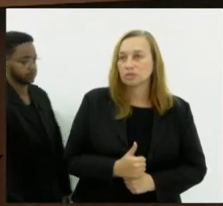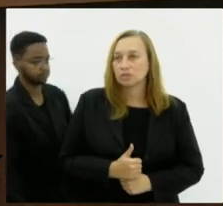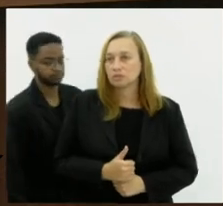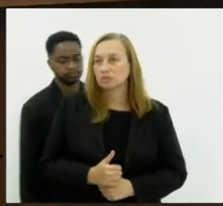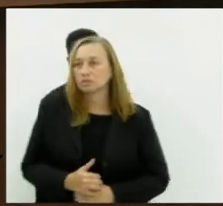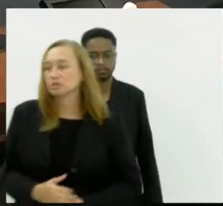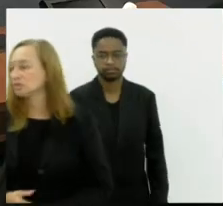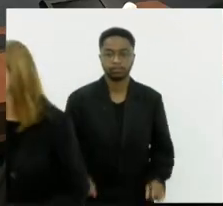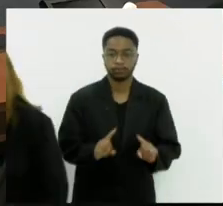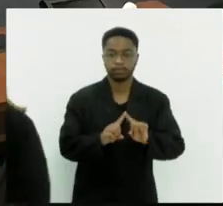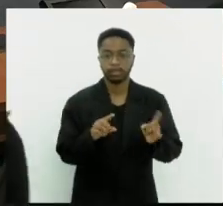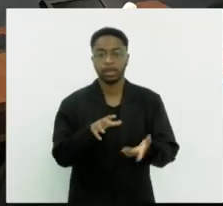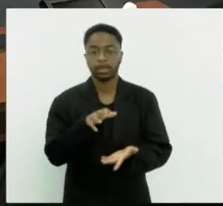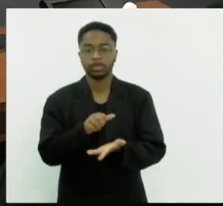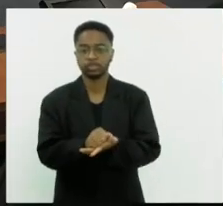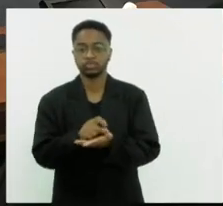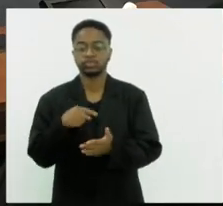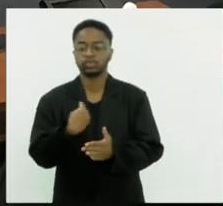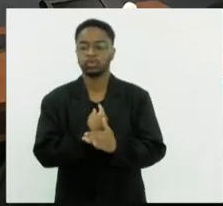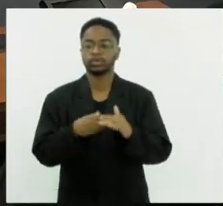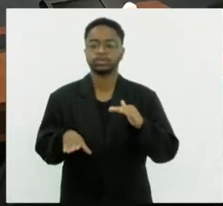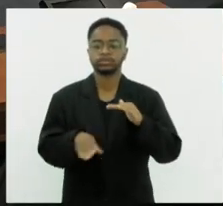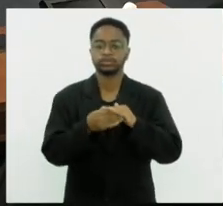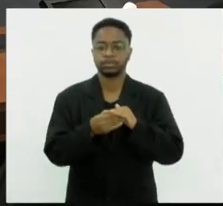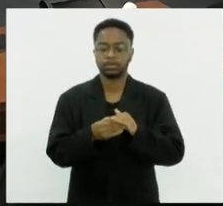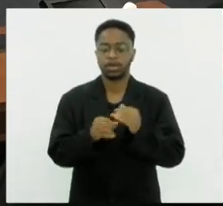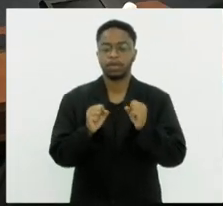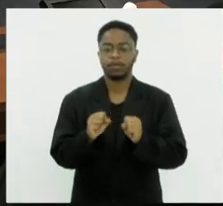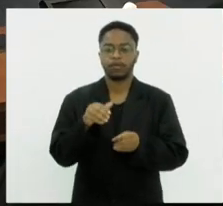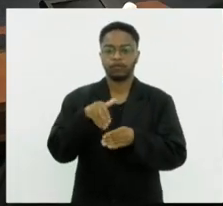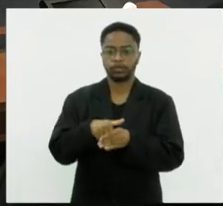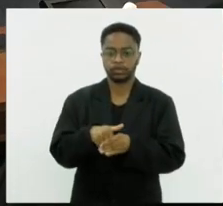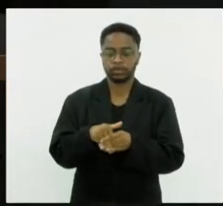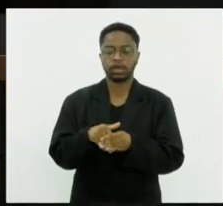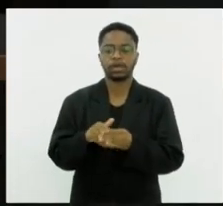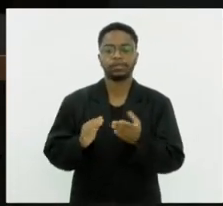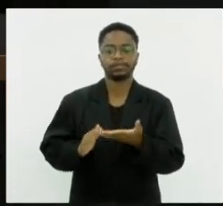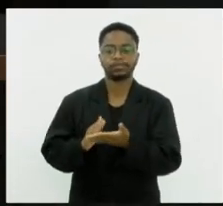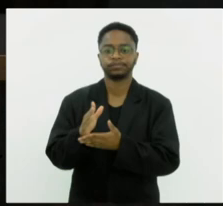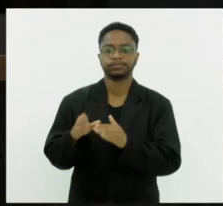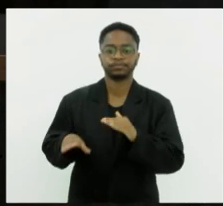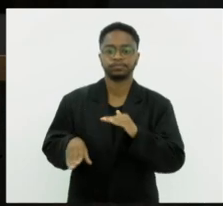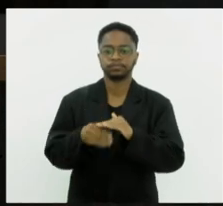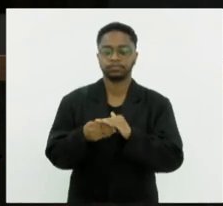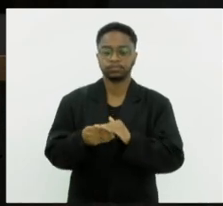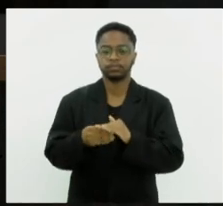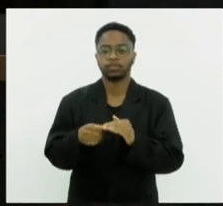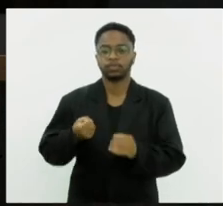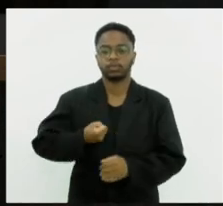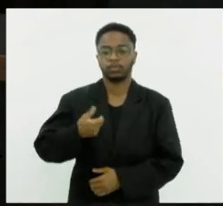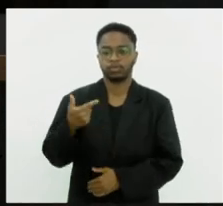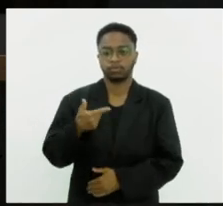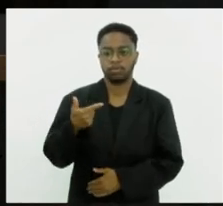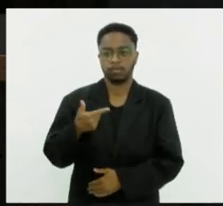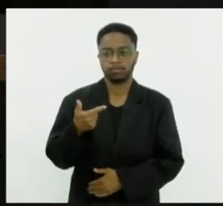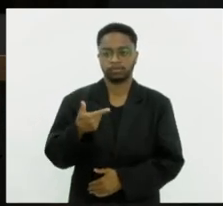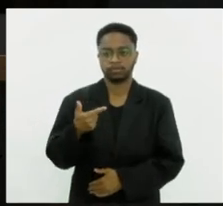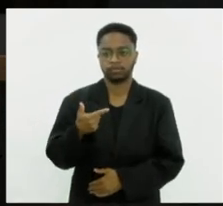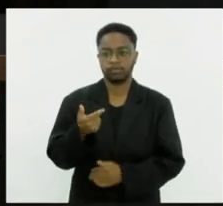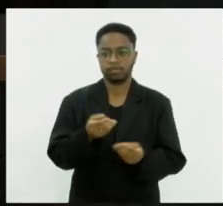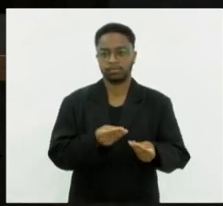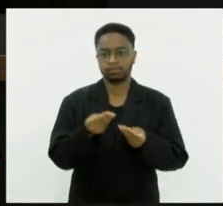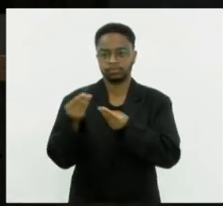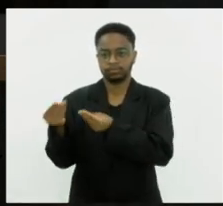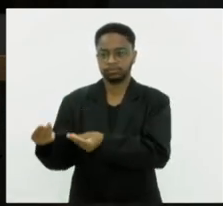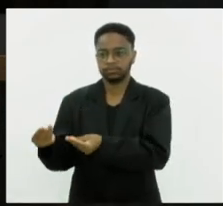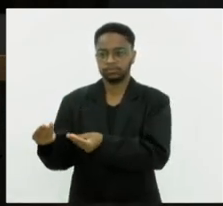nossa emenda. Só fazer a votação. Em votação, aprovação da emenda aditiva número 2 para